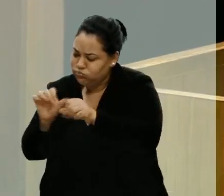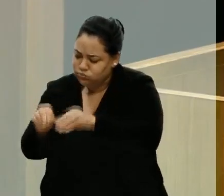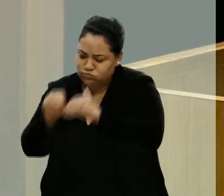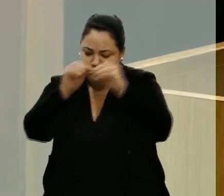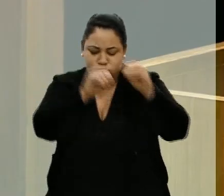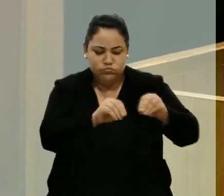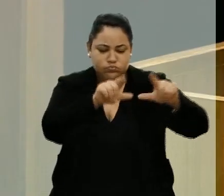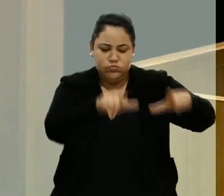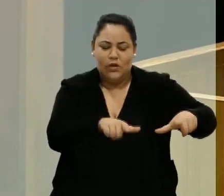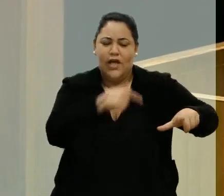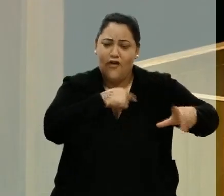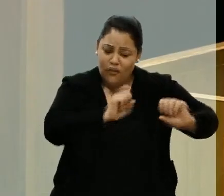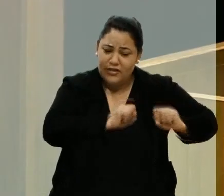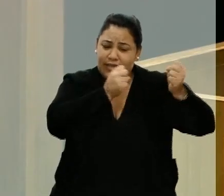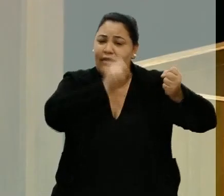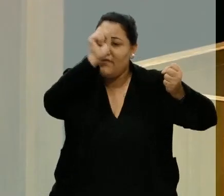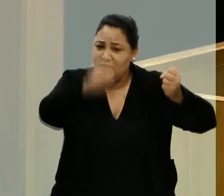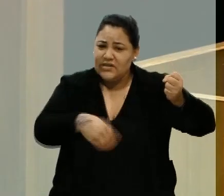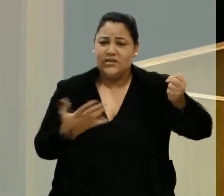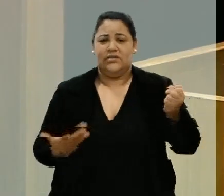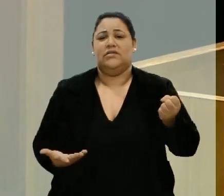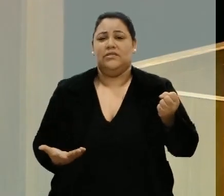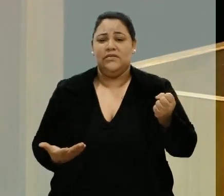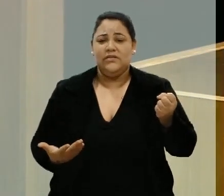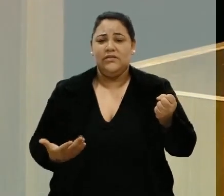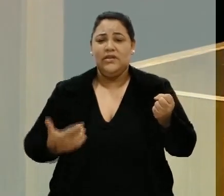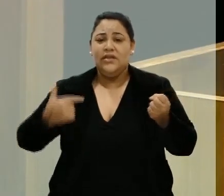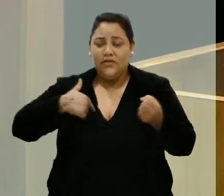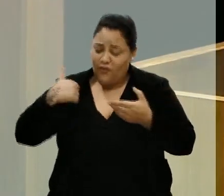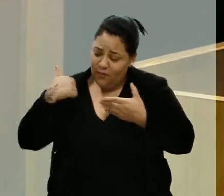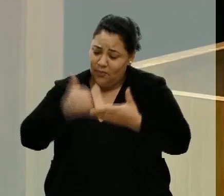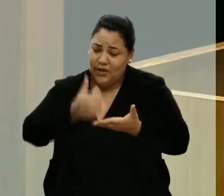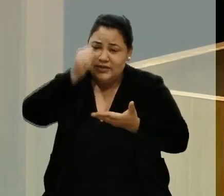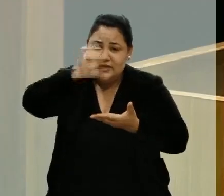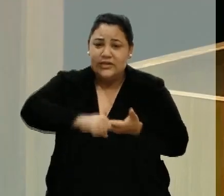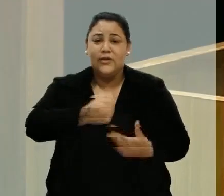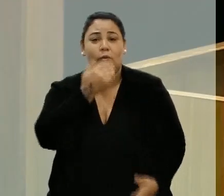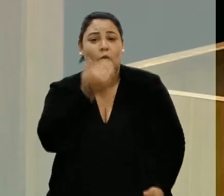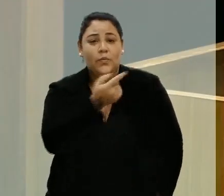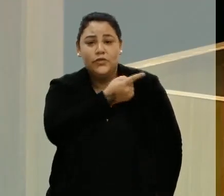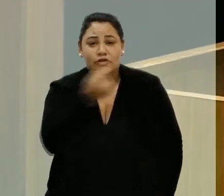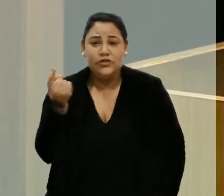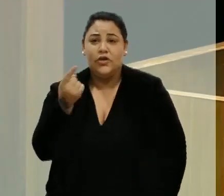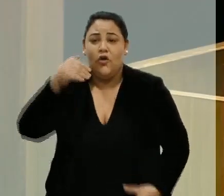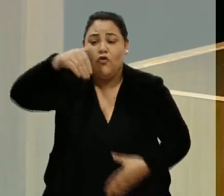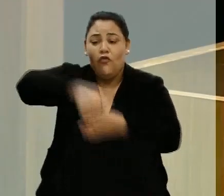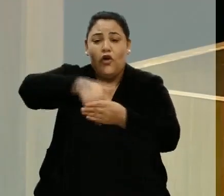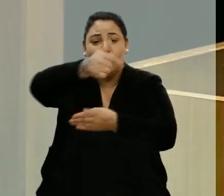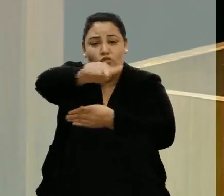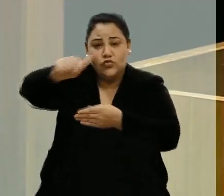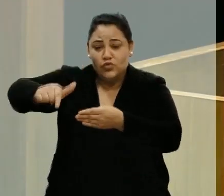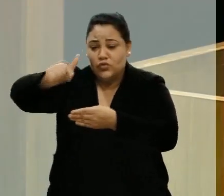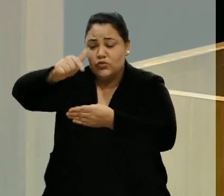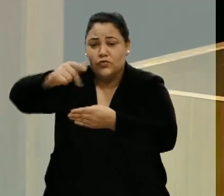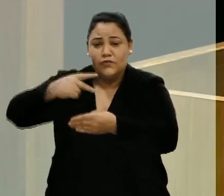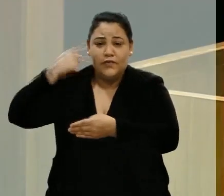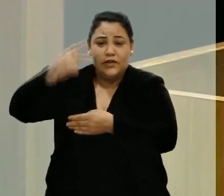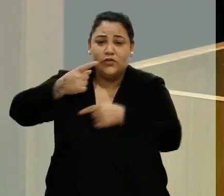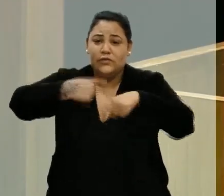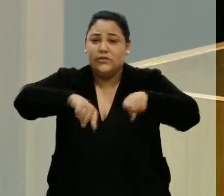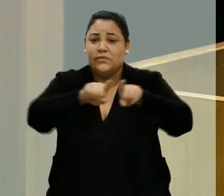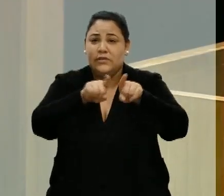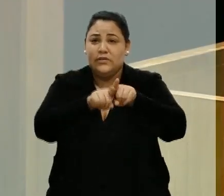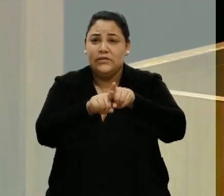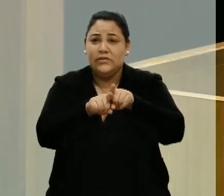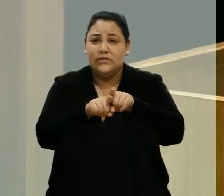defensor ferrenho. E vou defender, e peço aqui o voto dos demais colegas vereadores. E quem